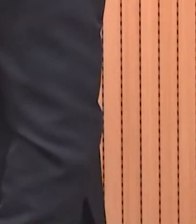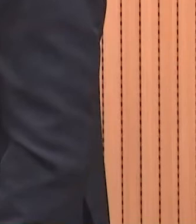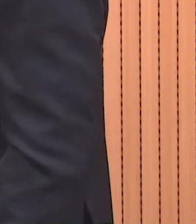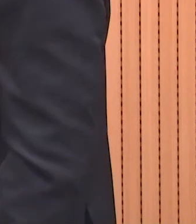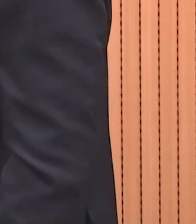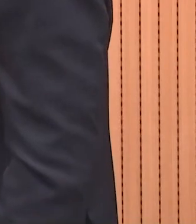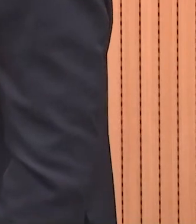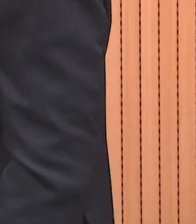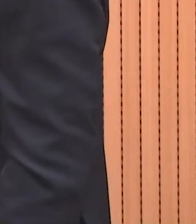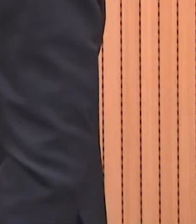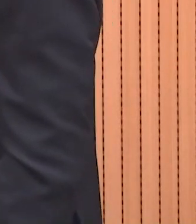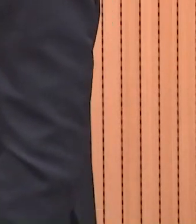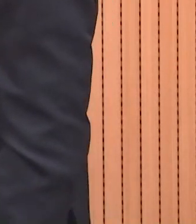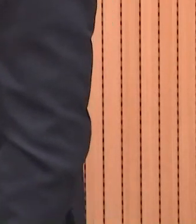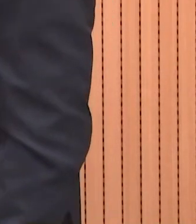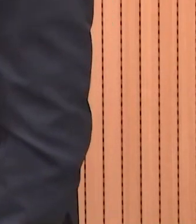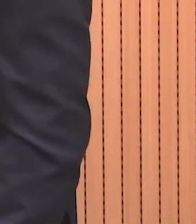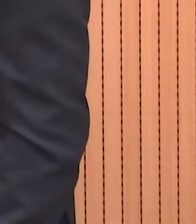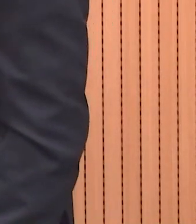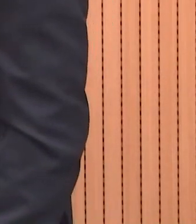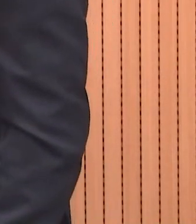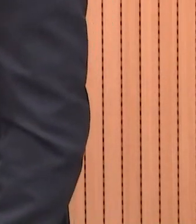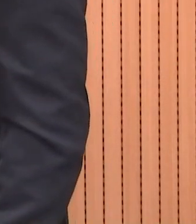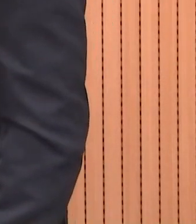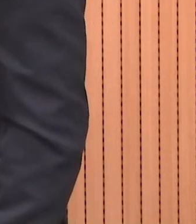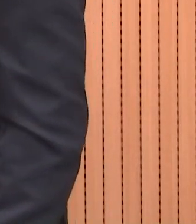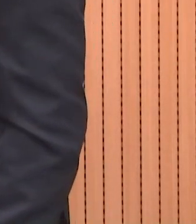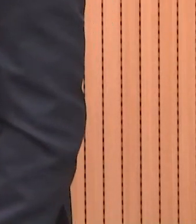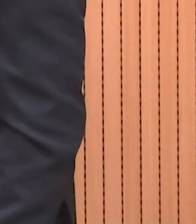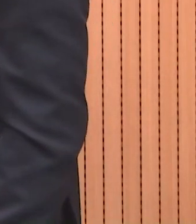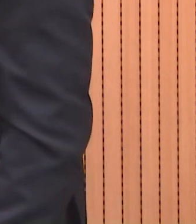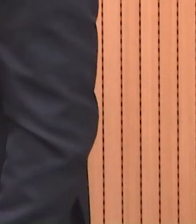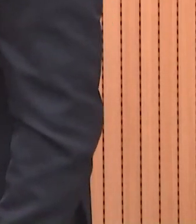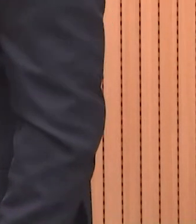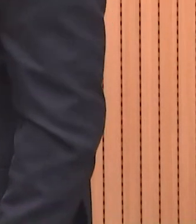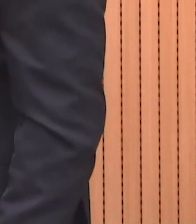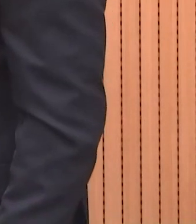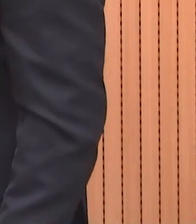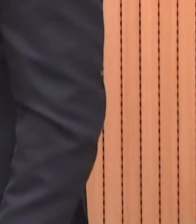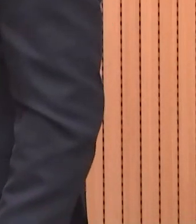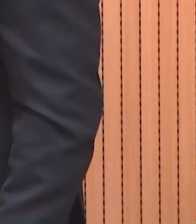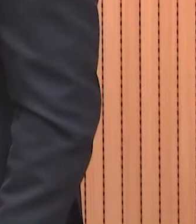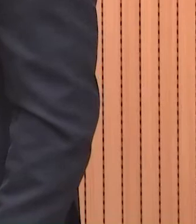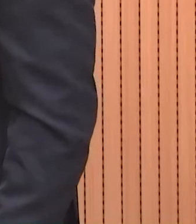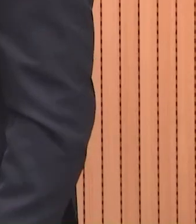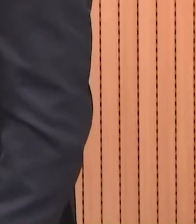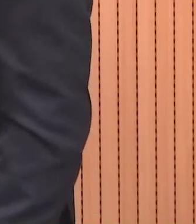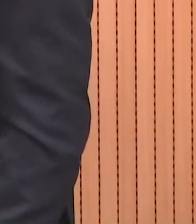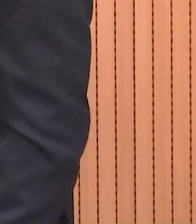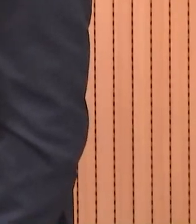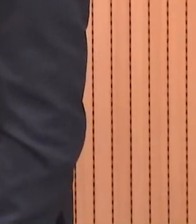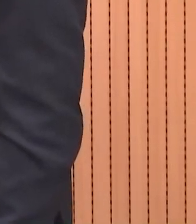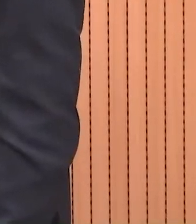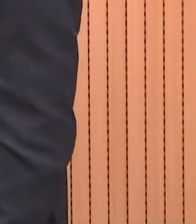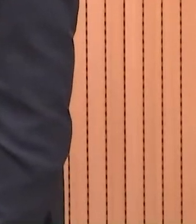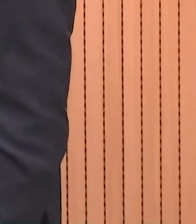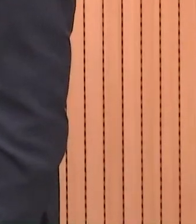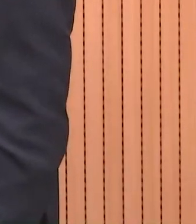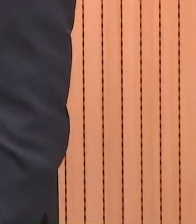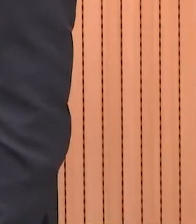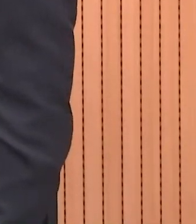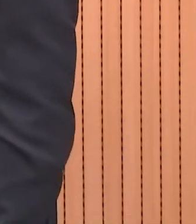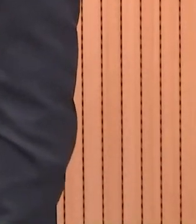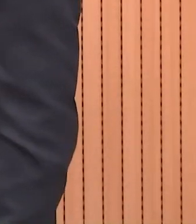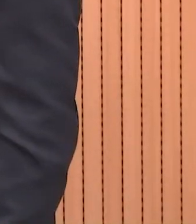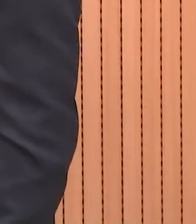Comissão dos Idosos, Pensionistas e Aposentados aqui da Câmara Municipal. Já está ao meu lado o presidente Rubens Gás. Que avaliação